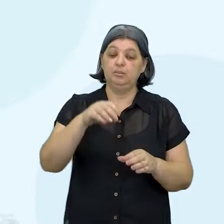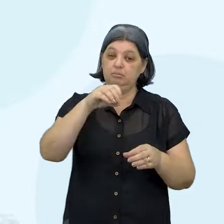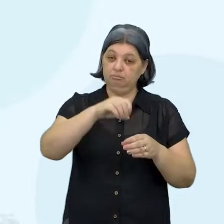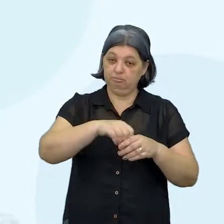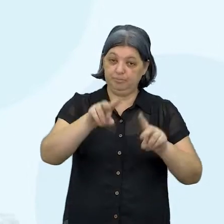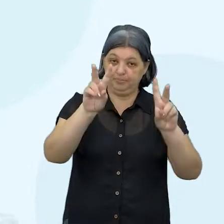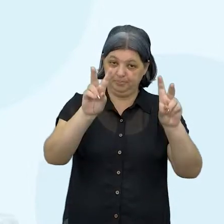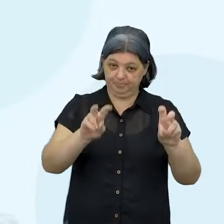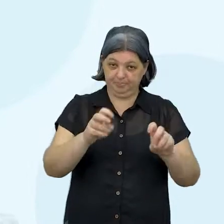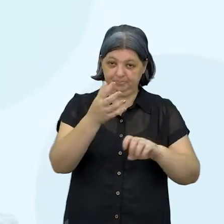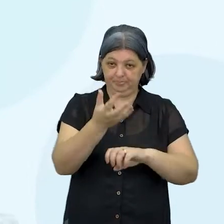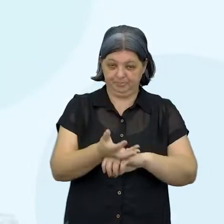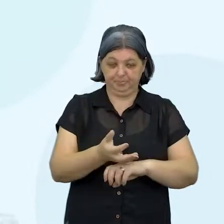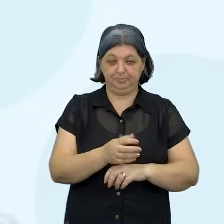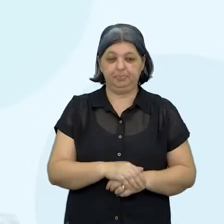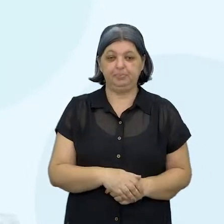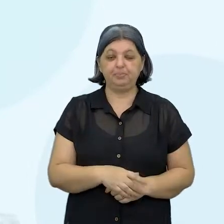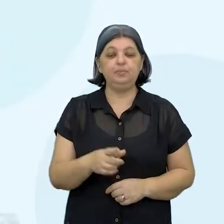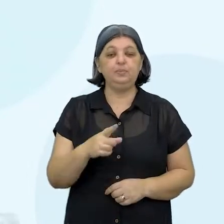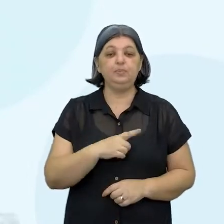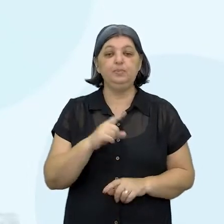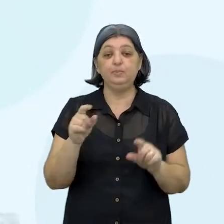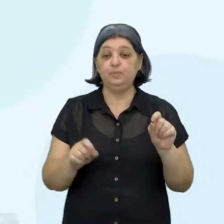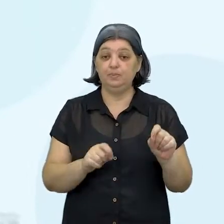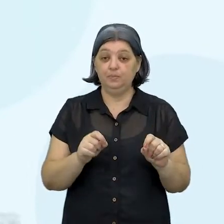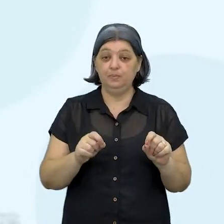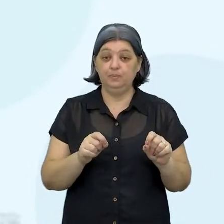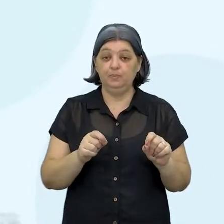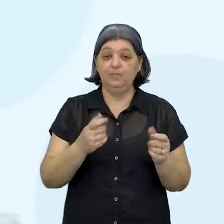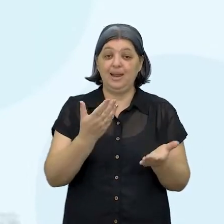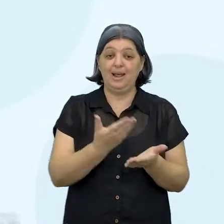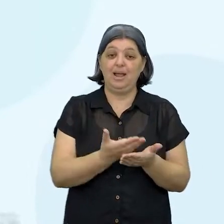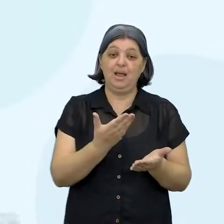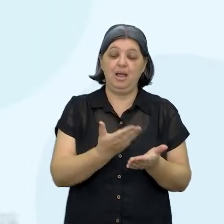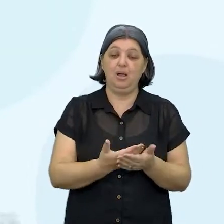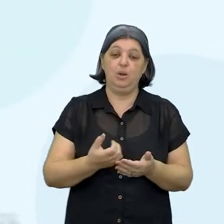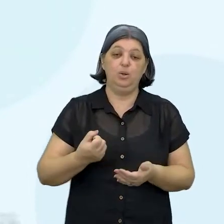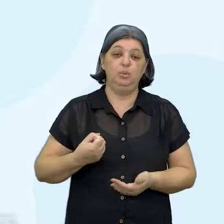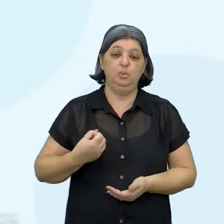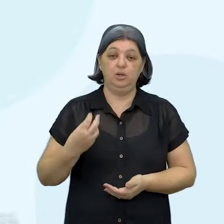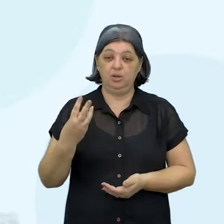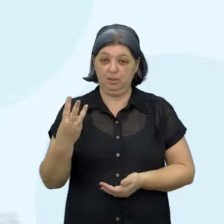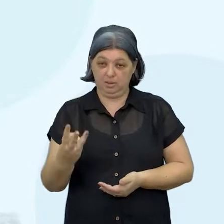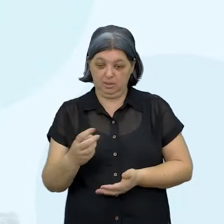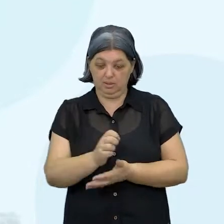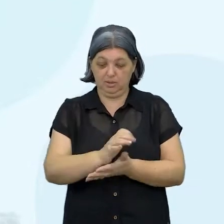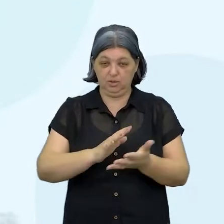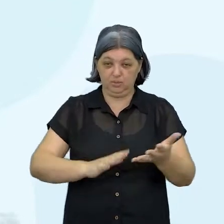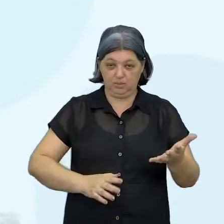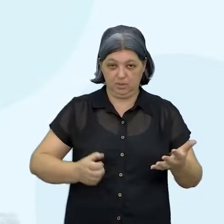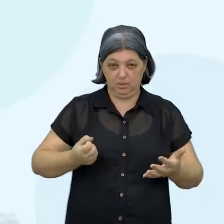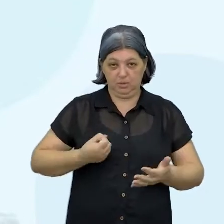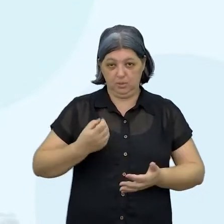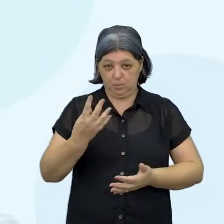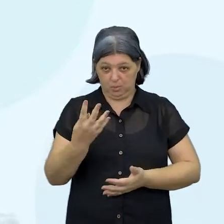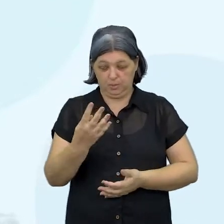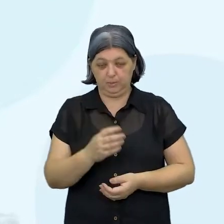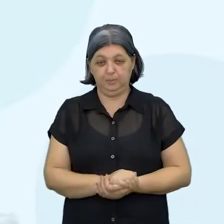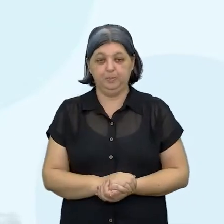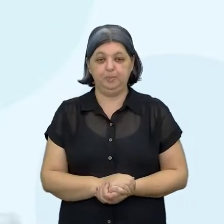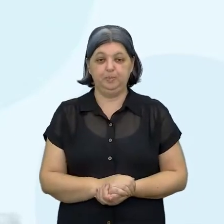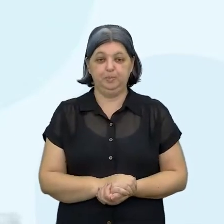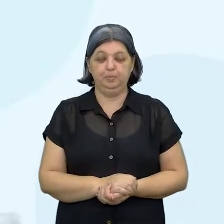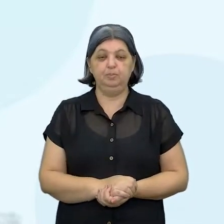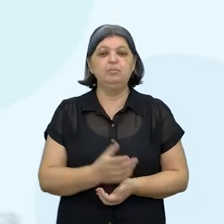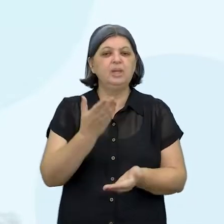componente, e que a gente vai ter agora a aula 3 dessa atividade 4. Então, a aula anterior, que